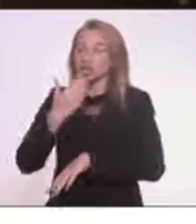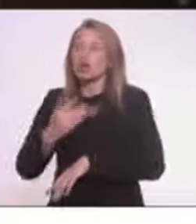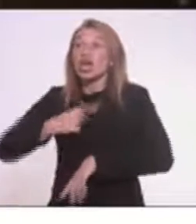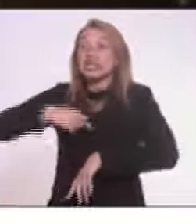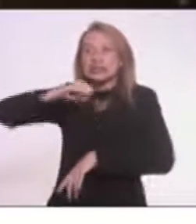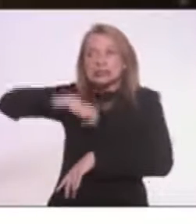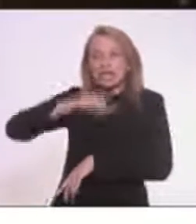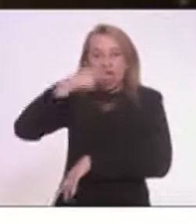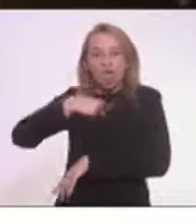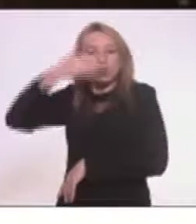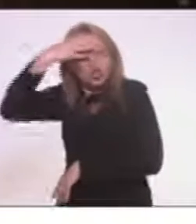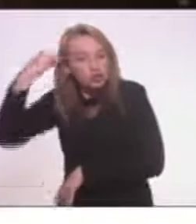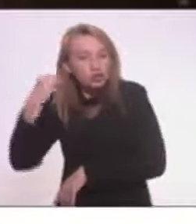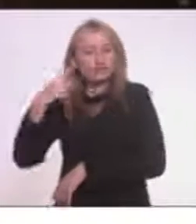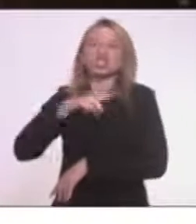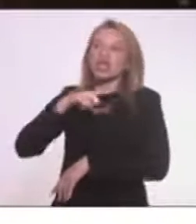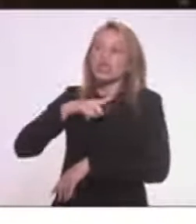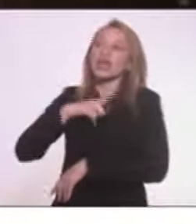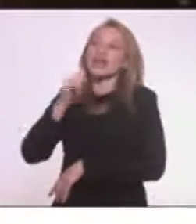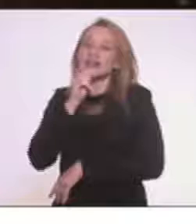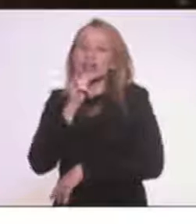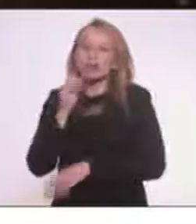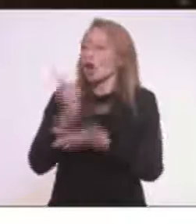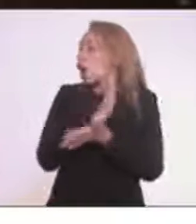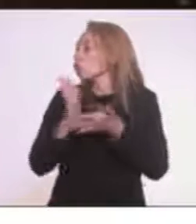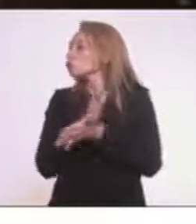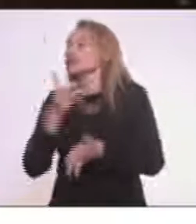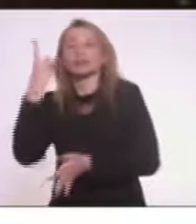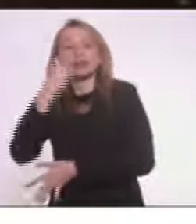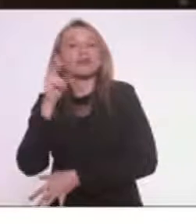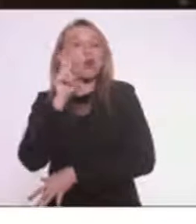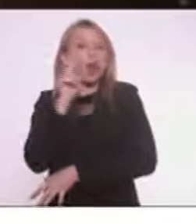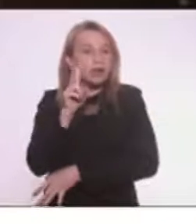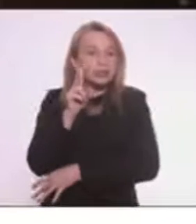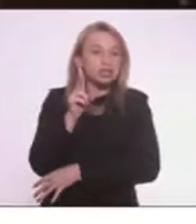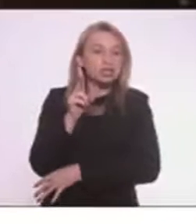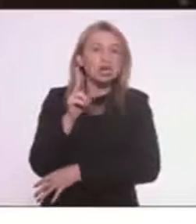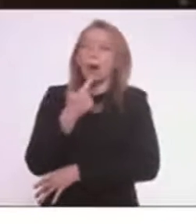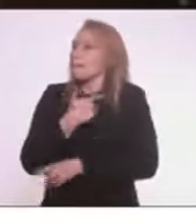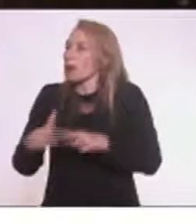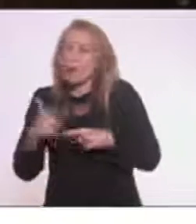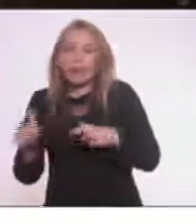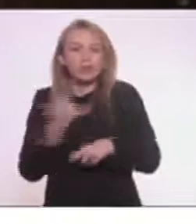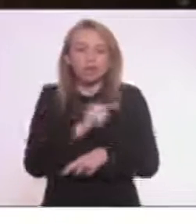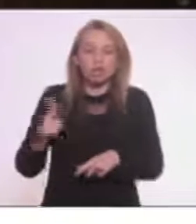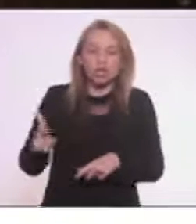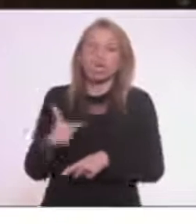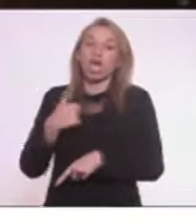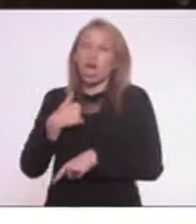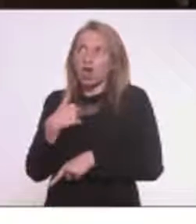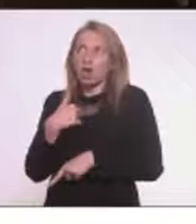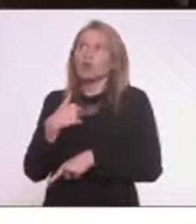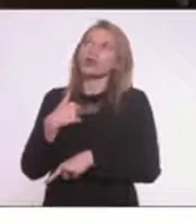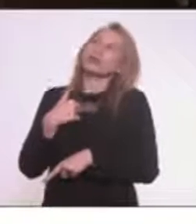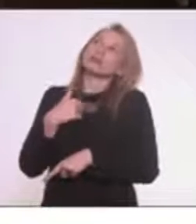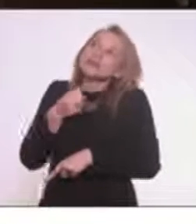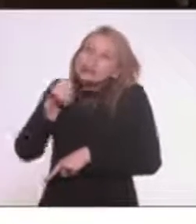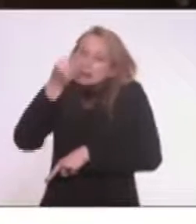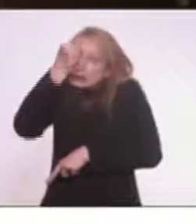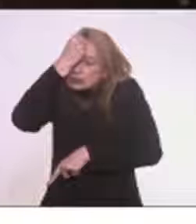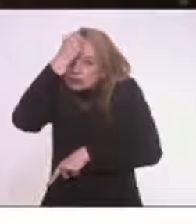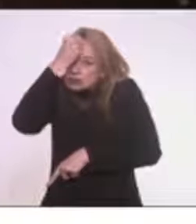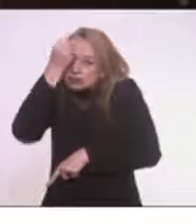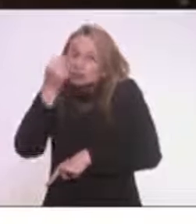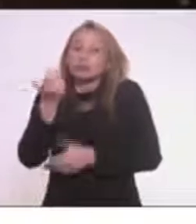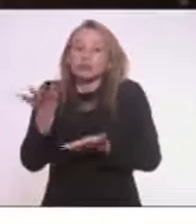esquecendo, se tiver algum exemplo que Vossa Excelência ou algum deputado se lembrem, não tem problema nenhum em reconhecer, não me lembrei, tudo bem,